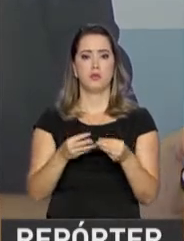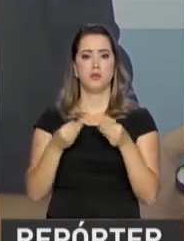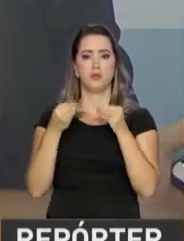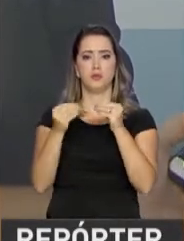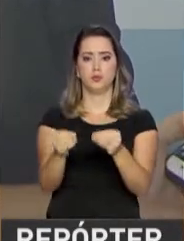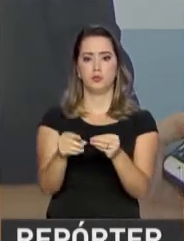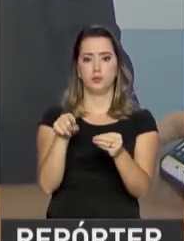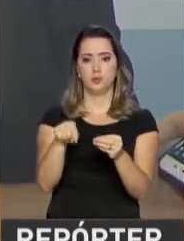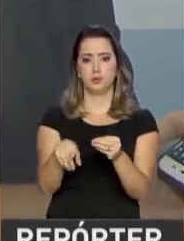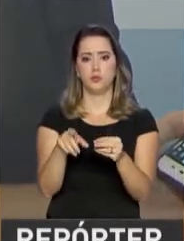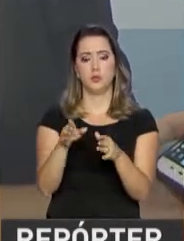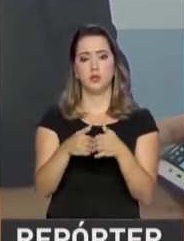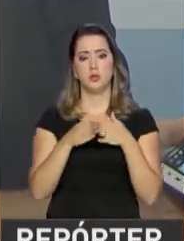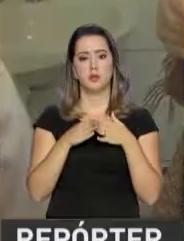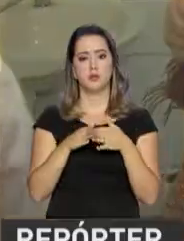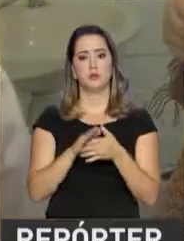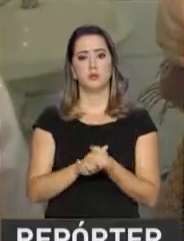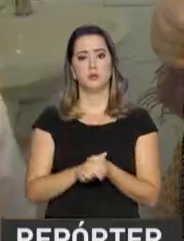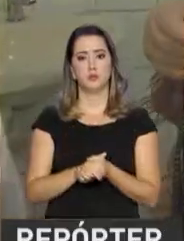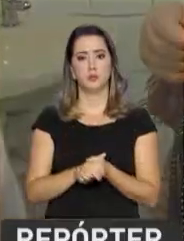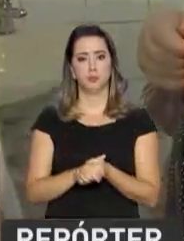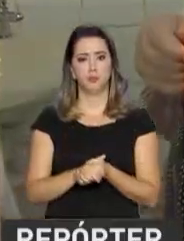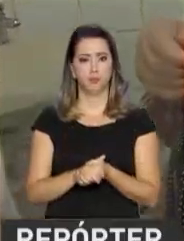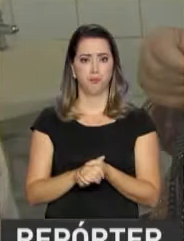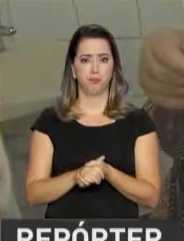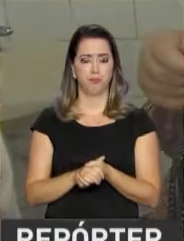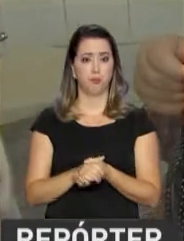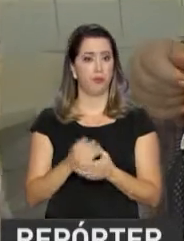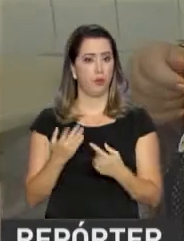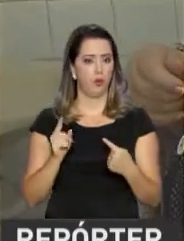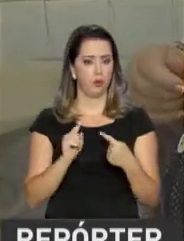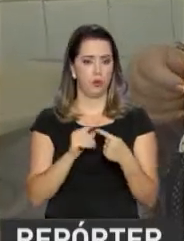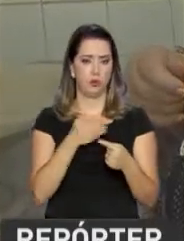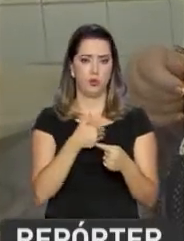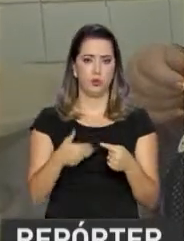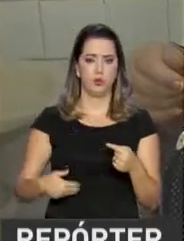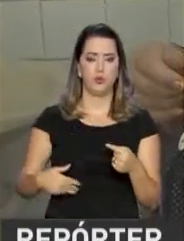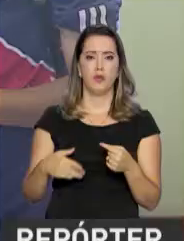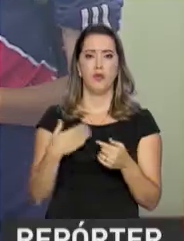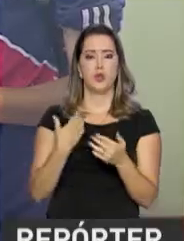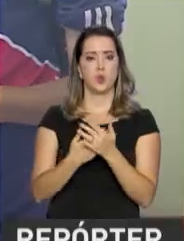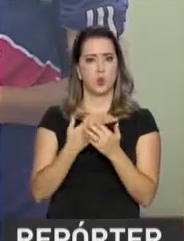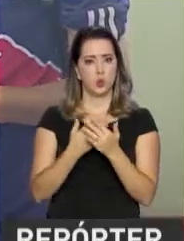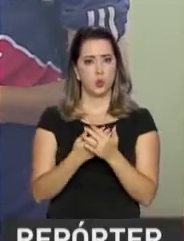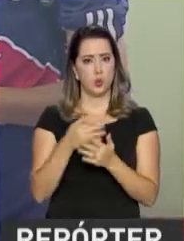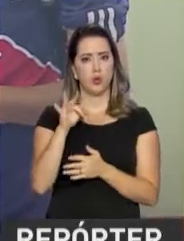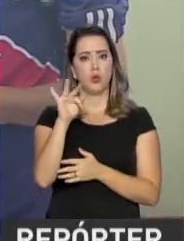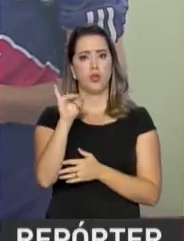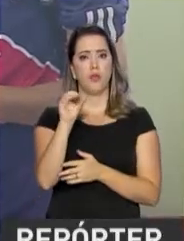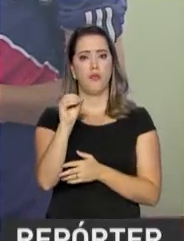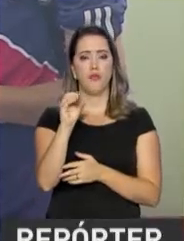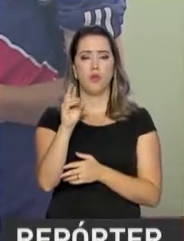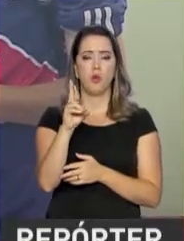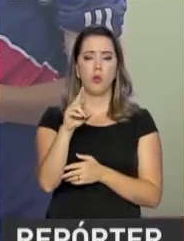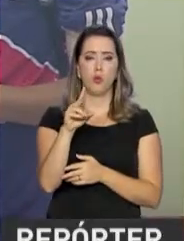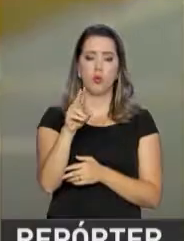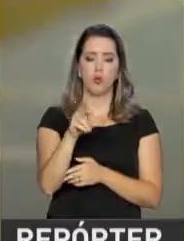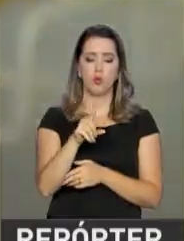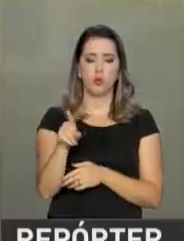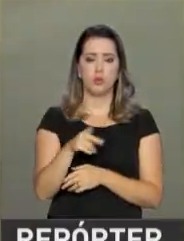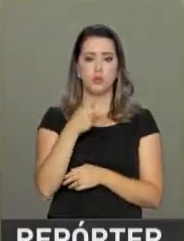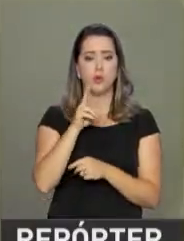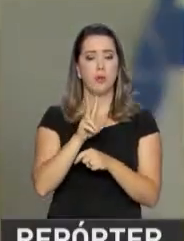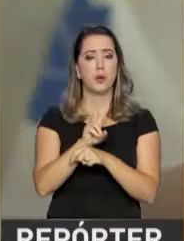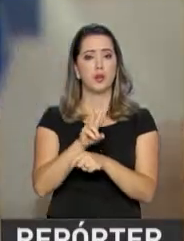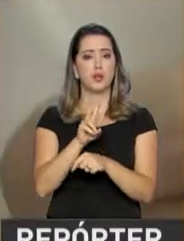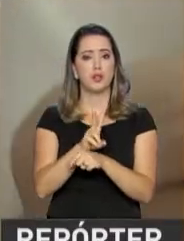garantir este período vacinal. De acordo com o governo, estudos realizados pela Fiocruz garantem que as doses fracionadas